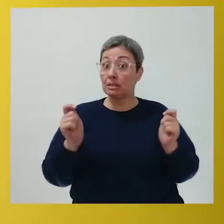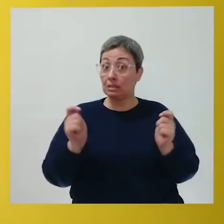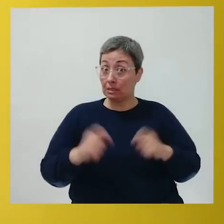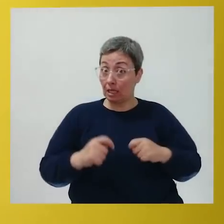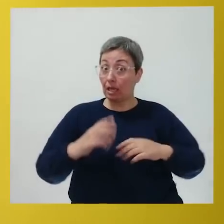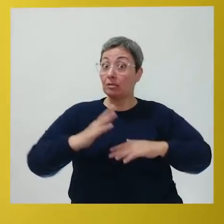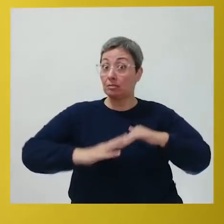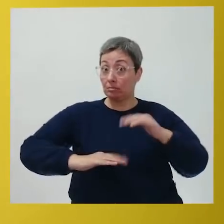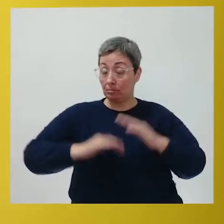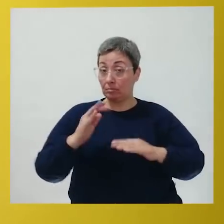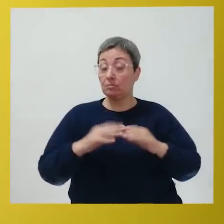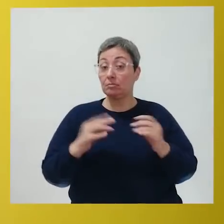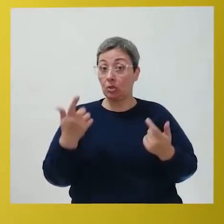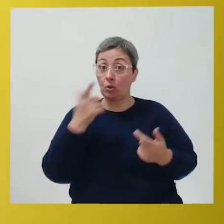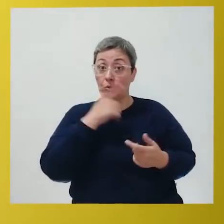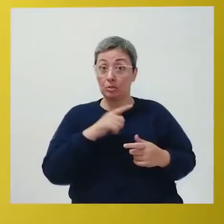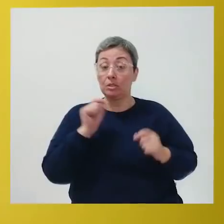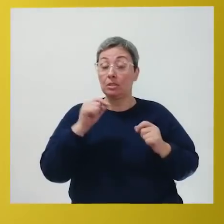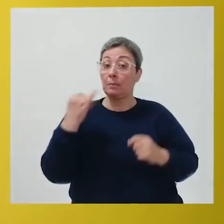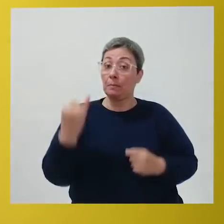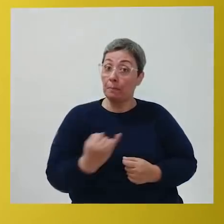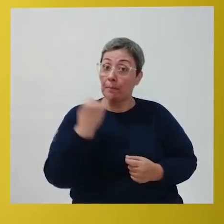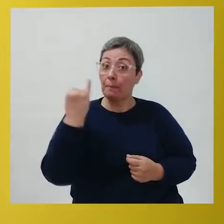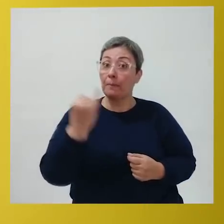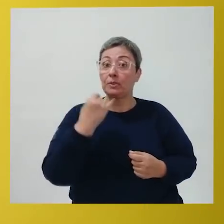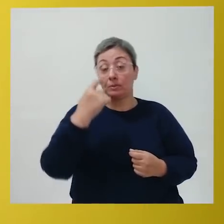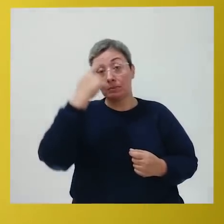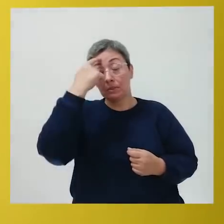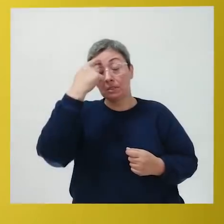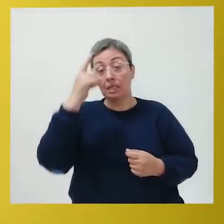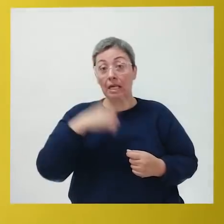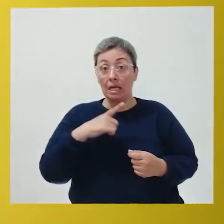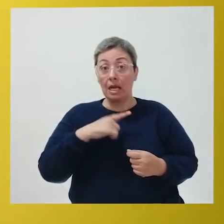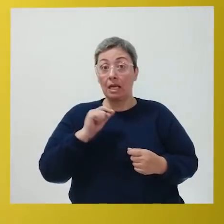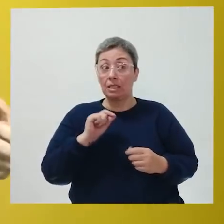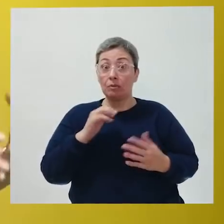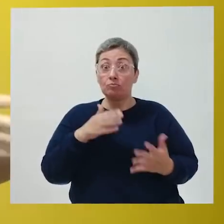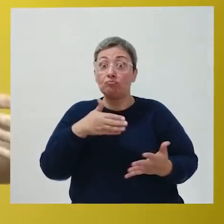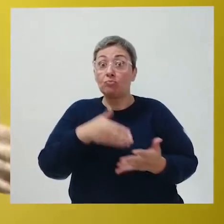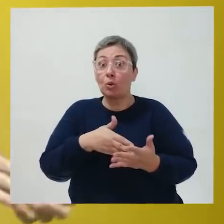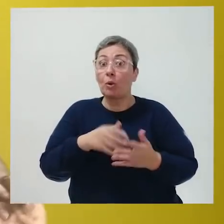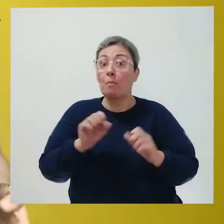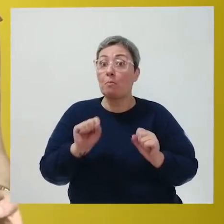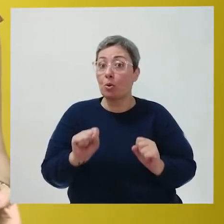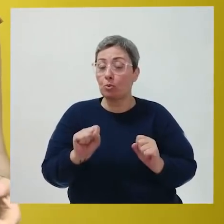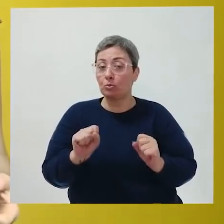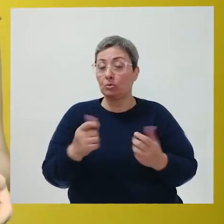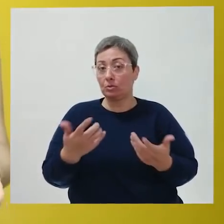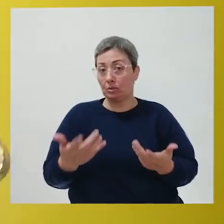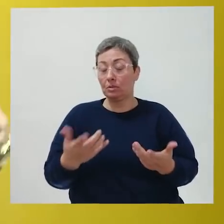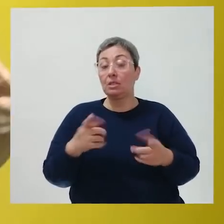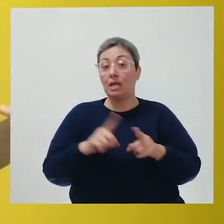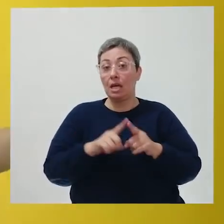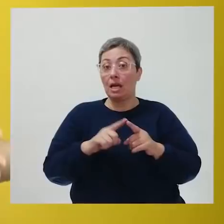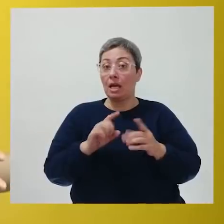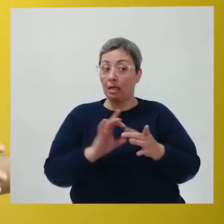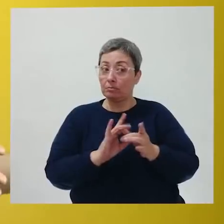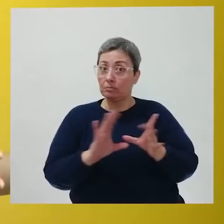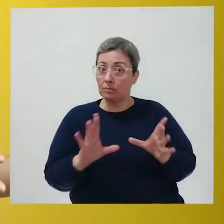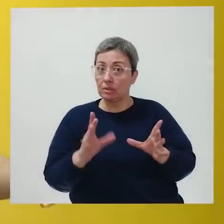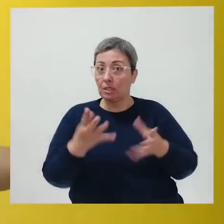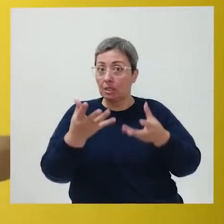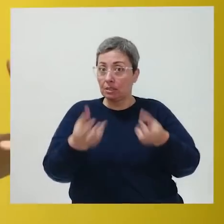de realizar essa atividade. É sempre importante a gente pensar, até onde eu posso ir com essa criança? Ela